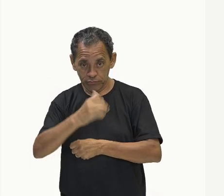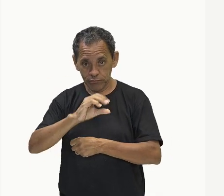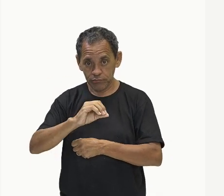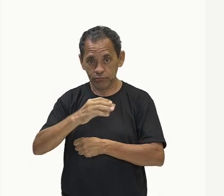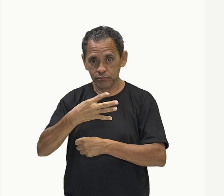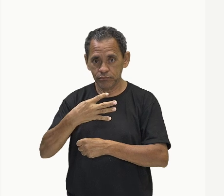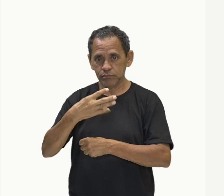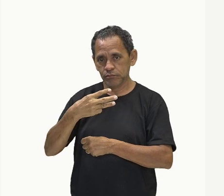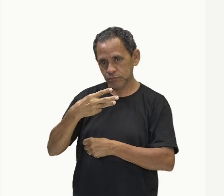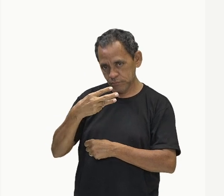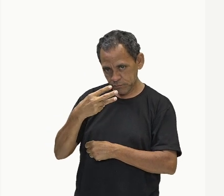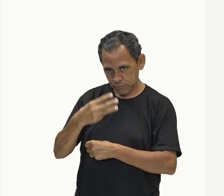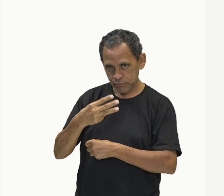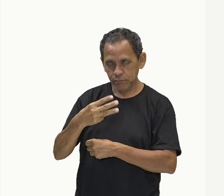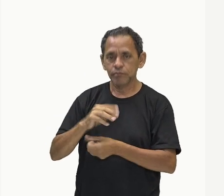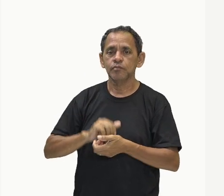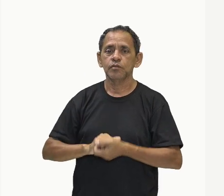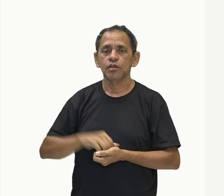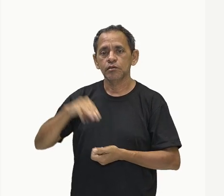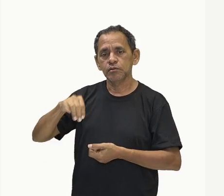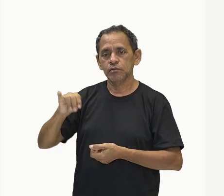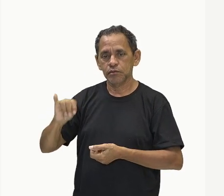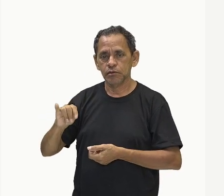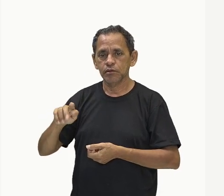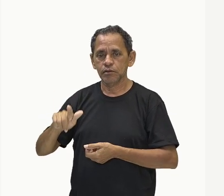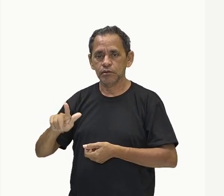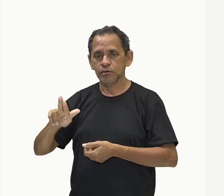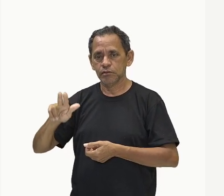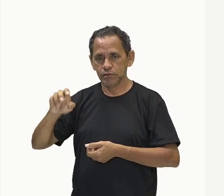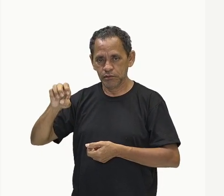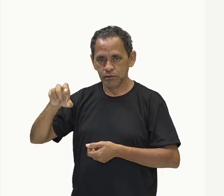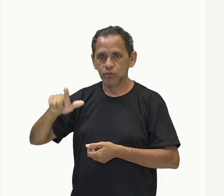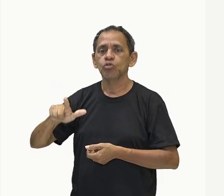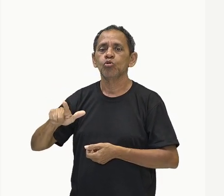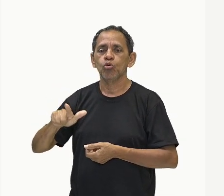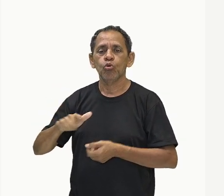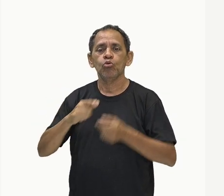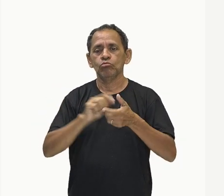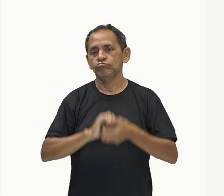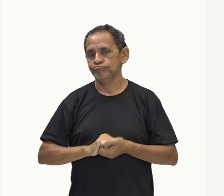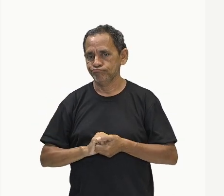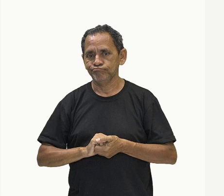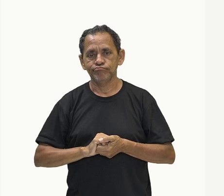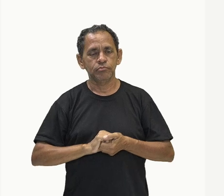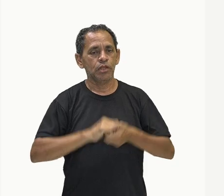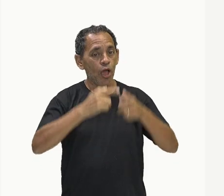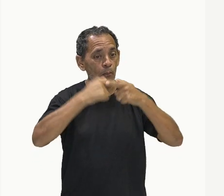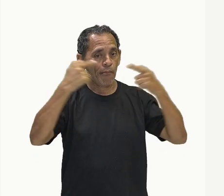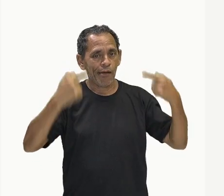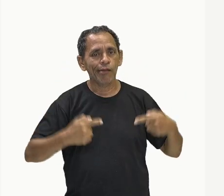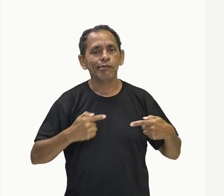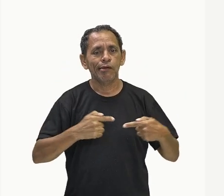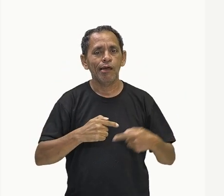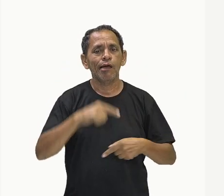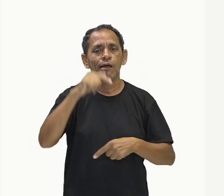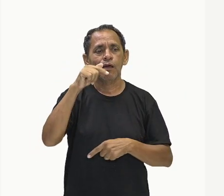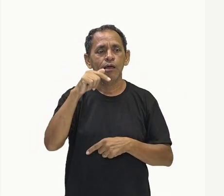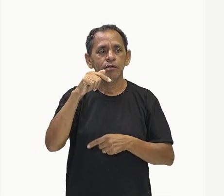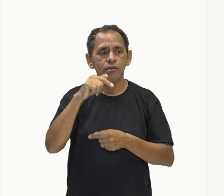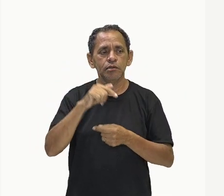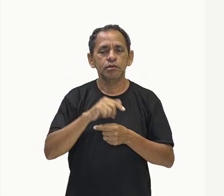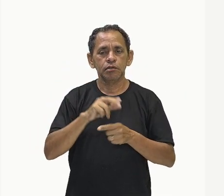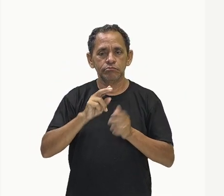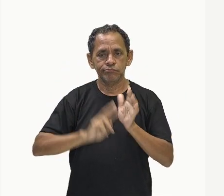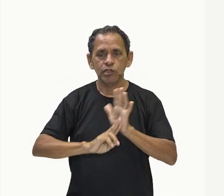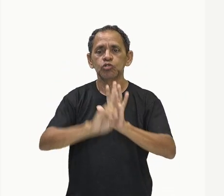Miguel Cerulário se tornou patriarca de Constantinopla, desenvolvendo diversas campanhas contra os